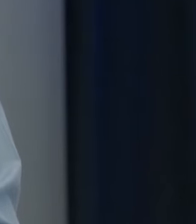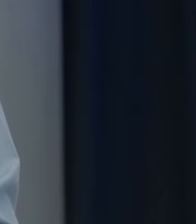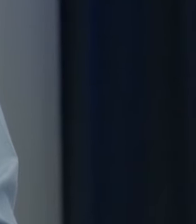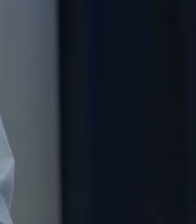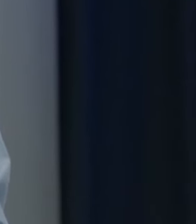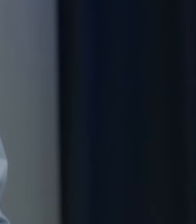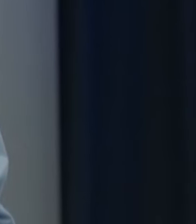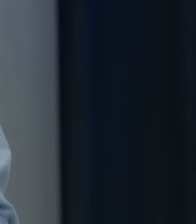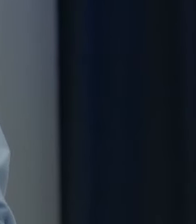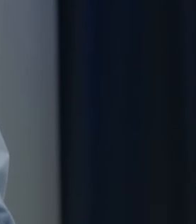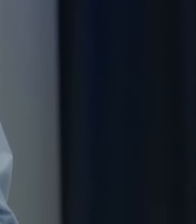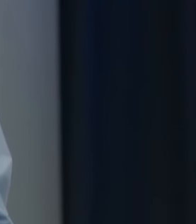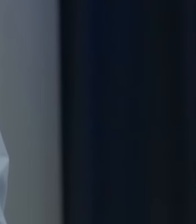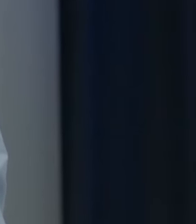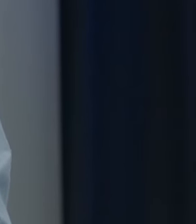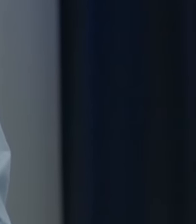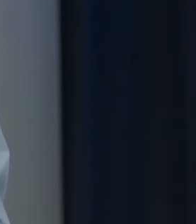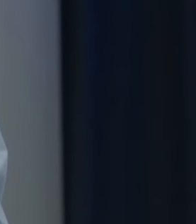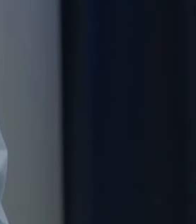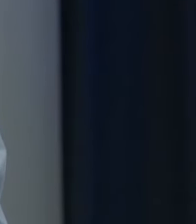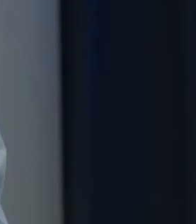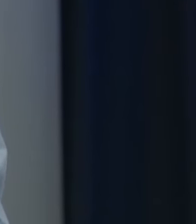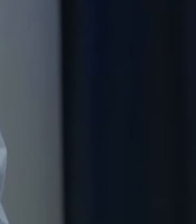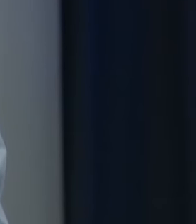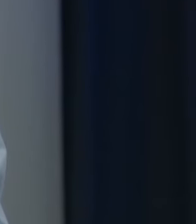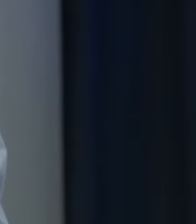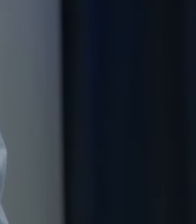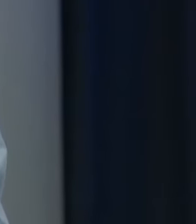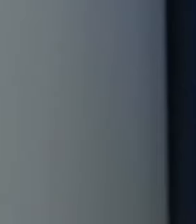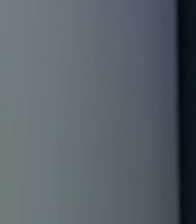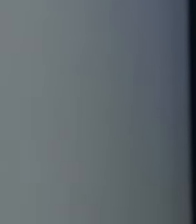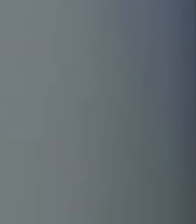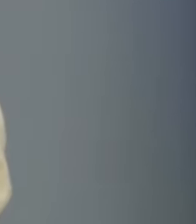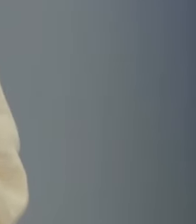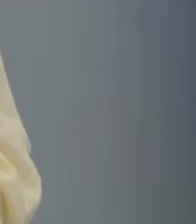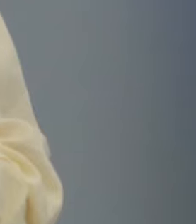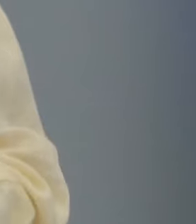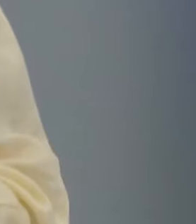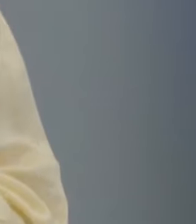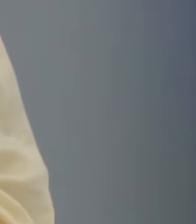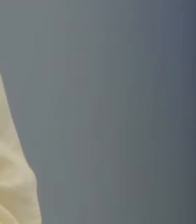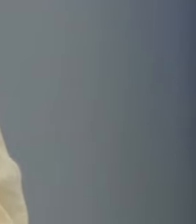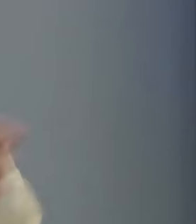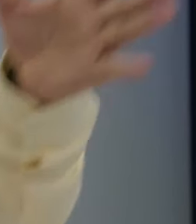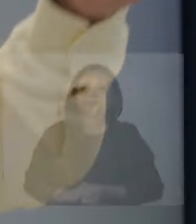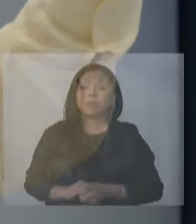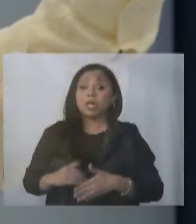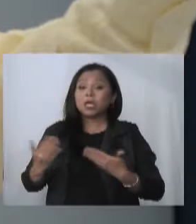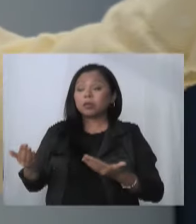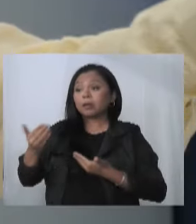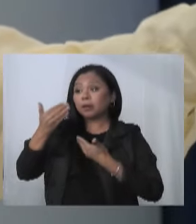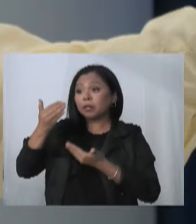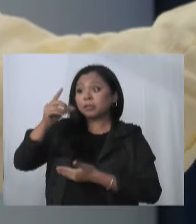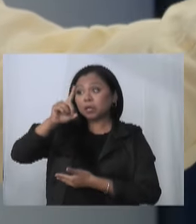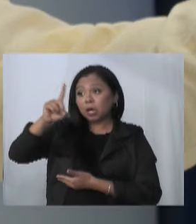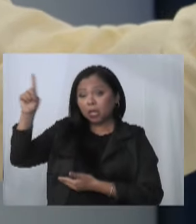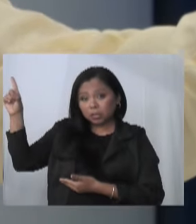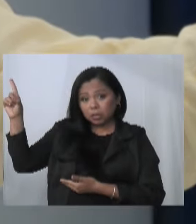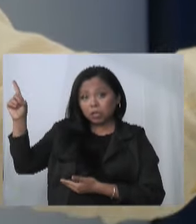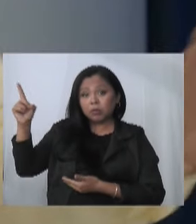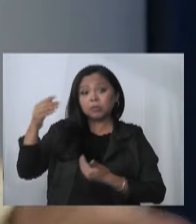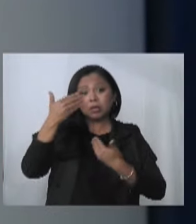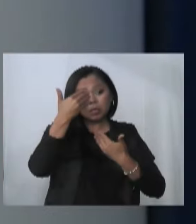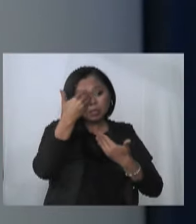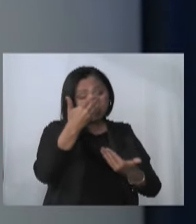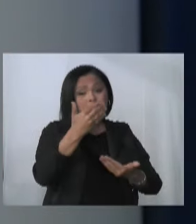democracia. Então, agradecer a Deus pela oportunidade de estar aqui com todos vocês. Agradecer a Band, agradecer a Deus e pedir desculpa